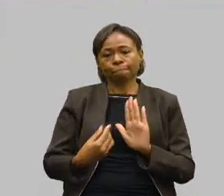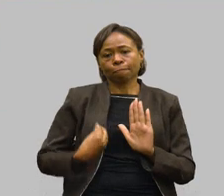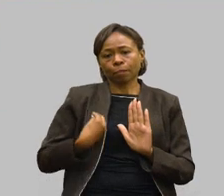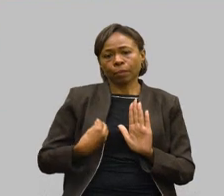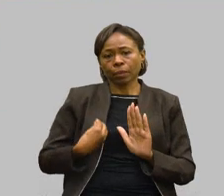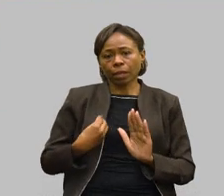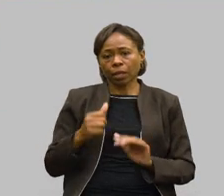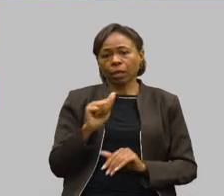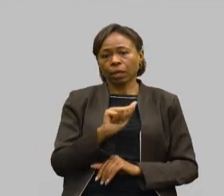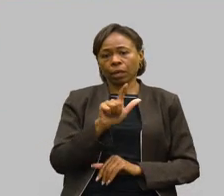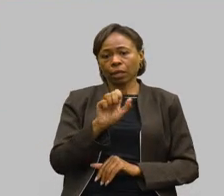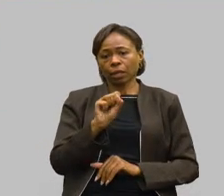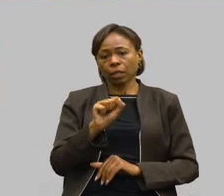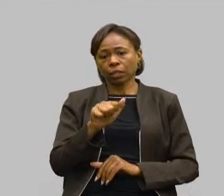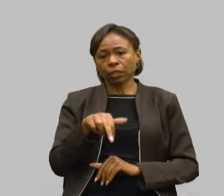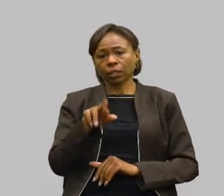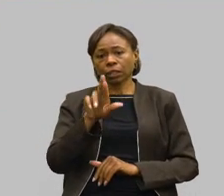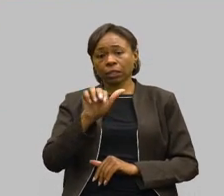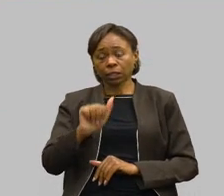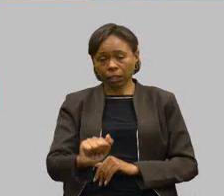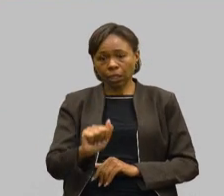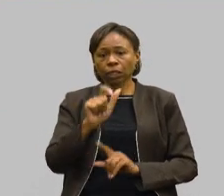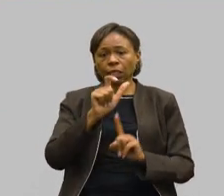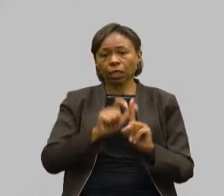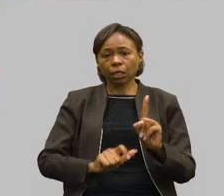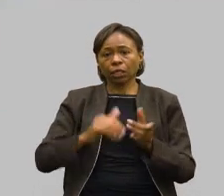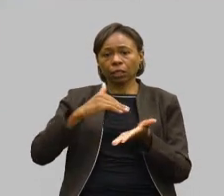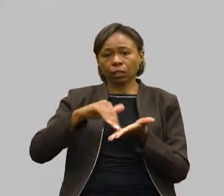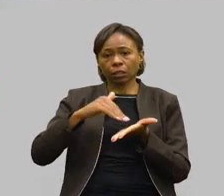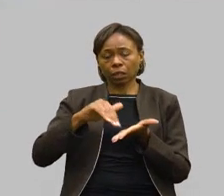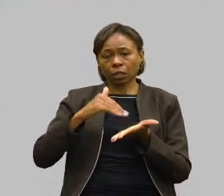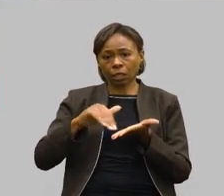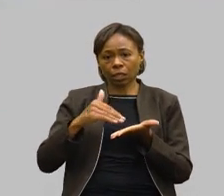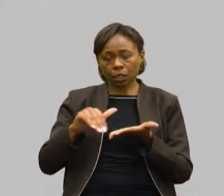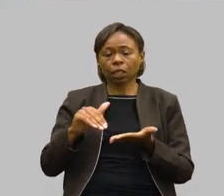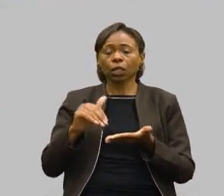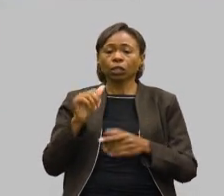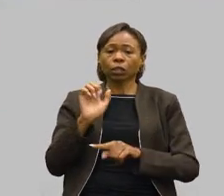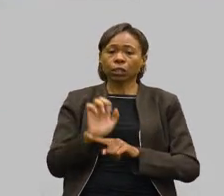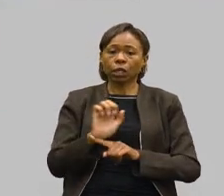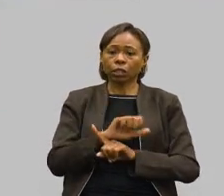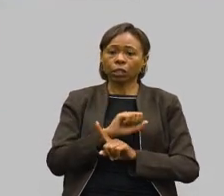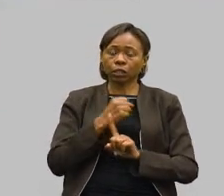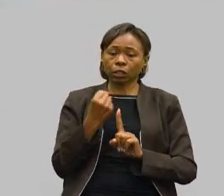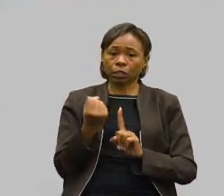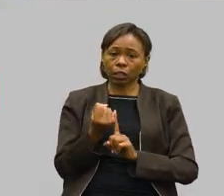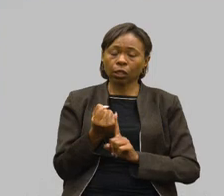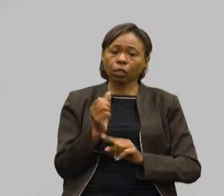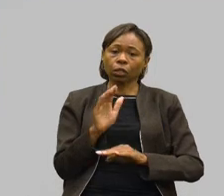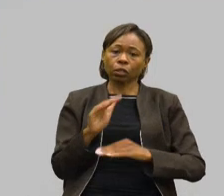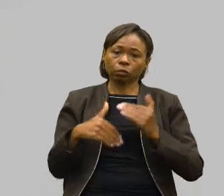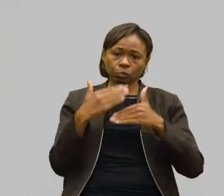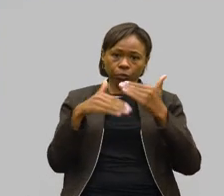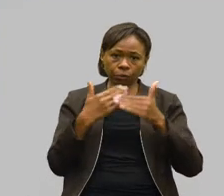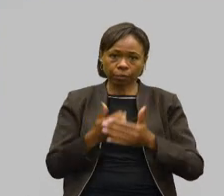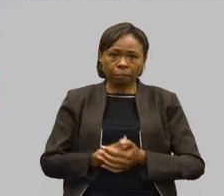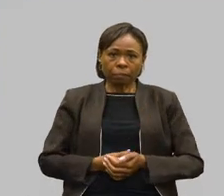senhora Alessandra Diniz Portela Silveira, secretária da Secretaria de Estado e Desenvolvimento Social.